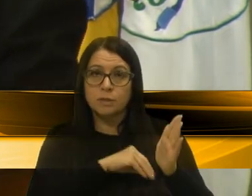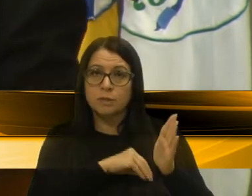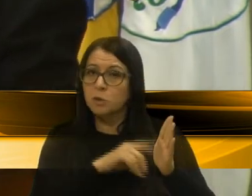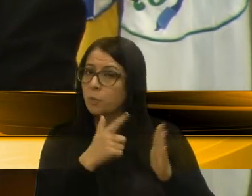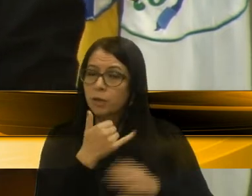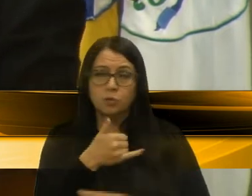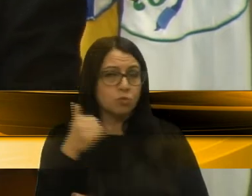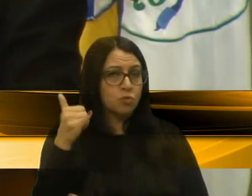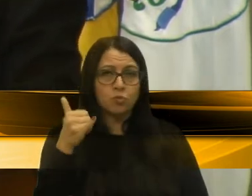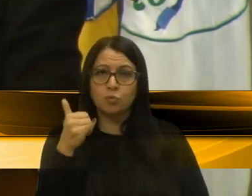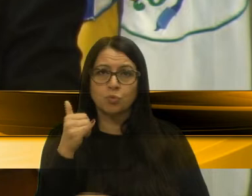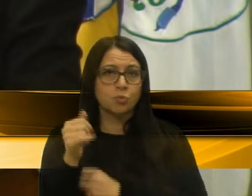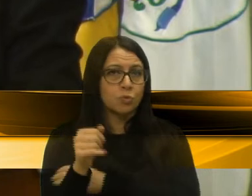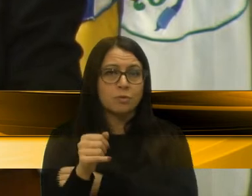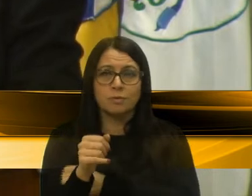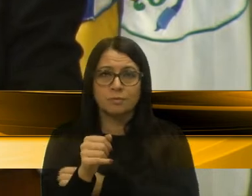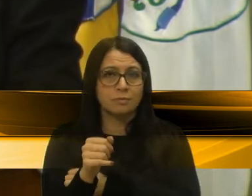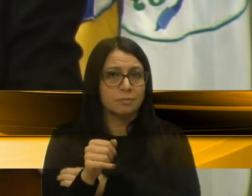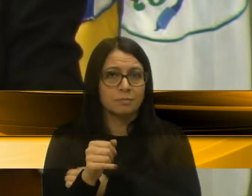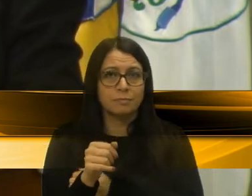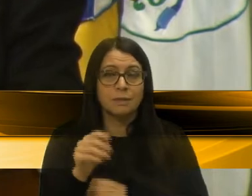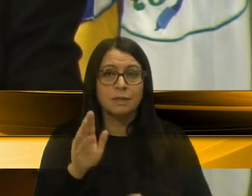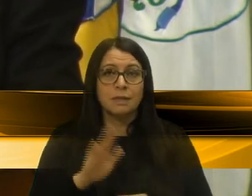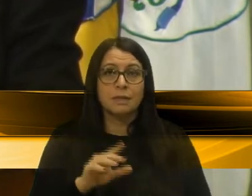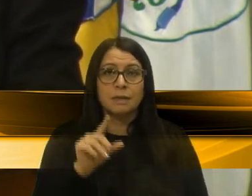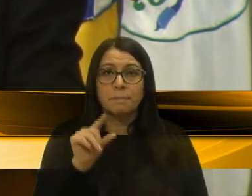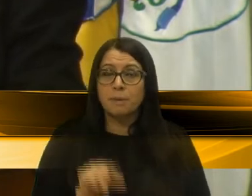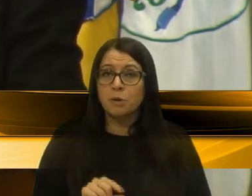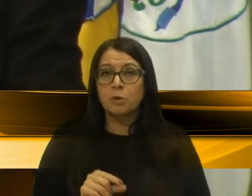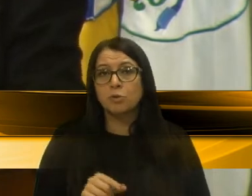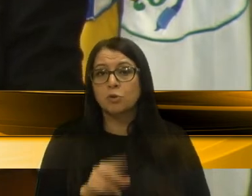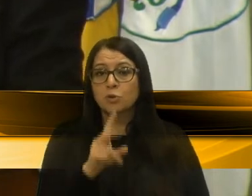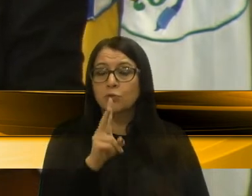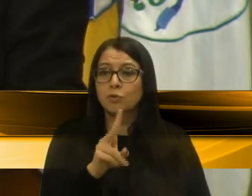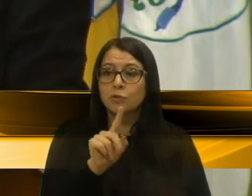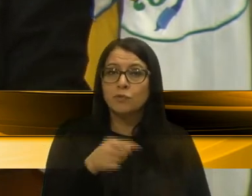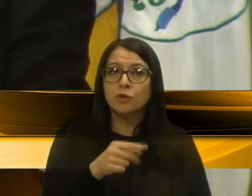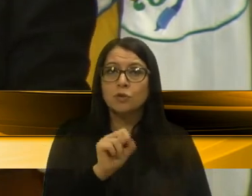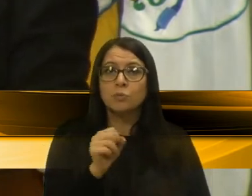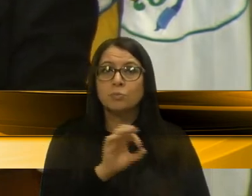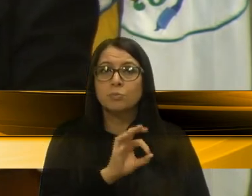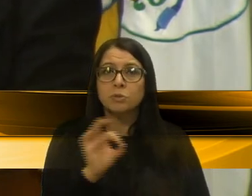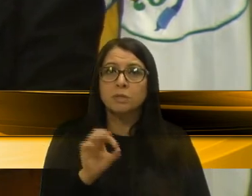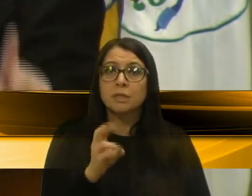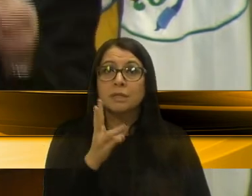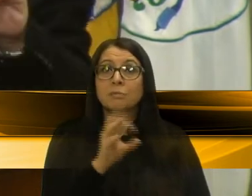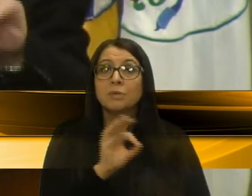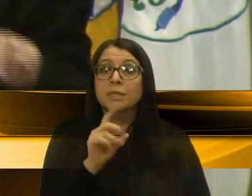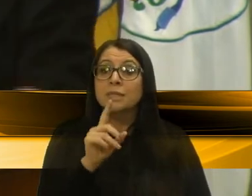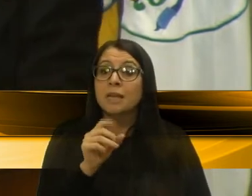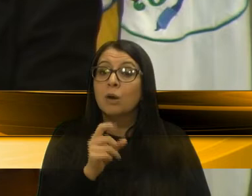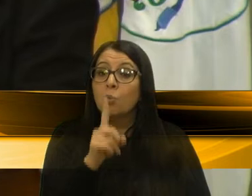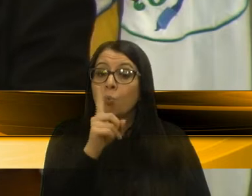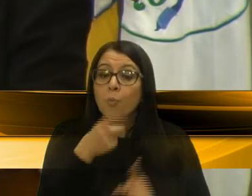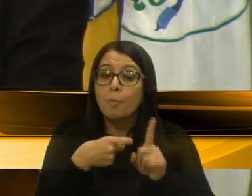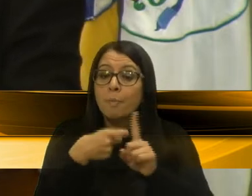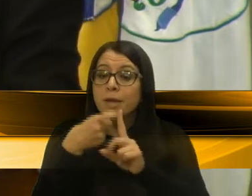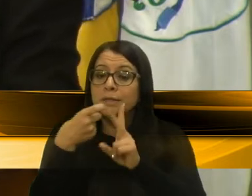sistema financeiro brasileiro menor do que 2,8%, 3% ao